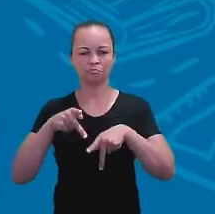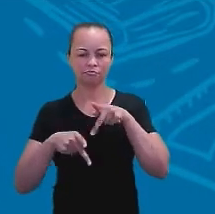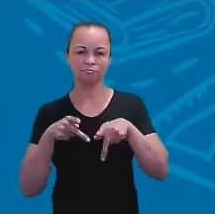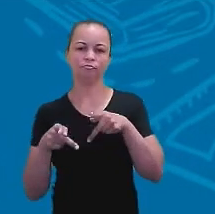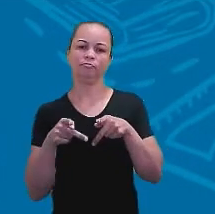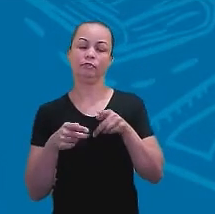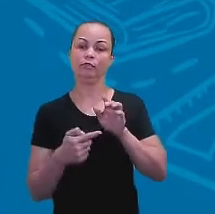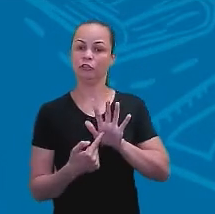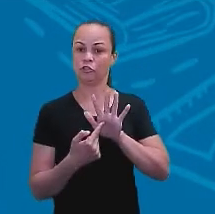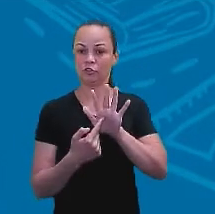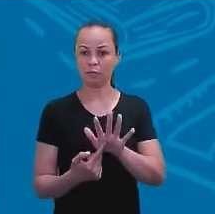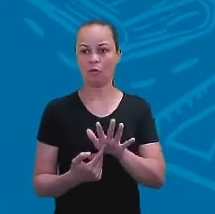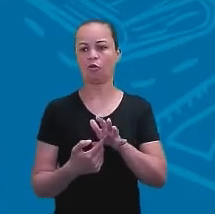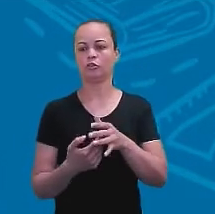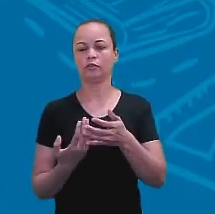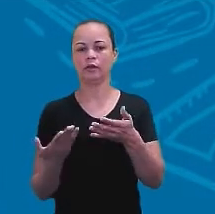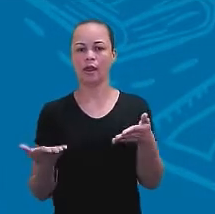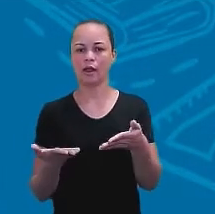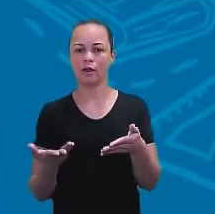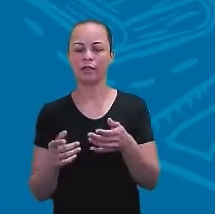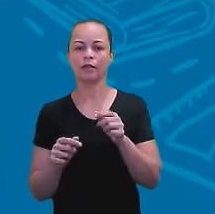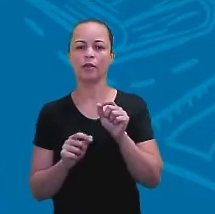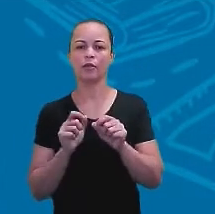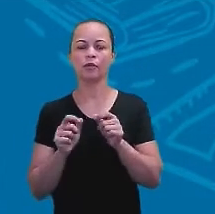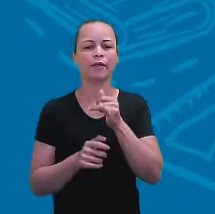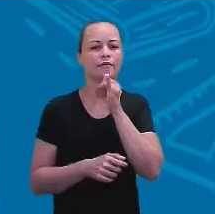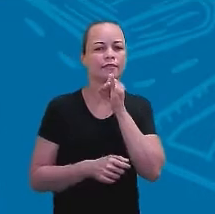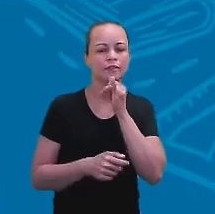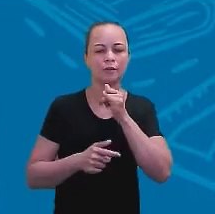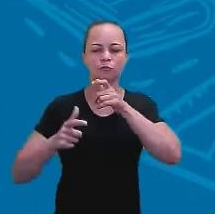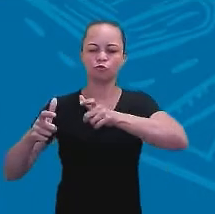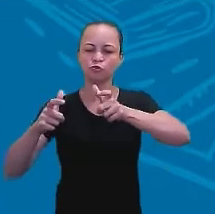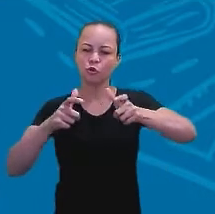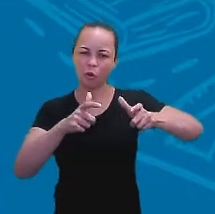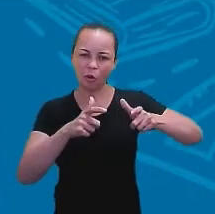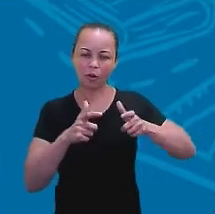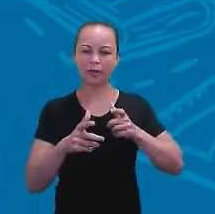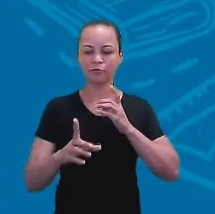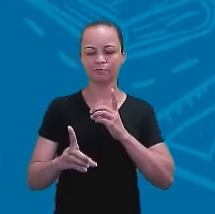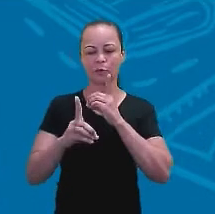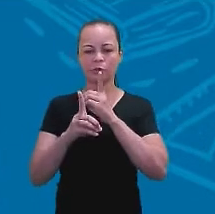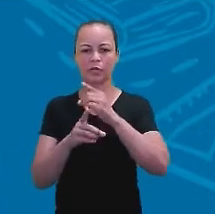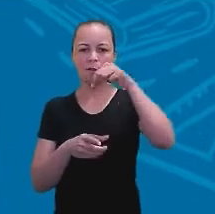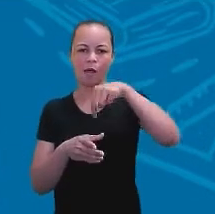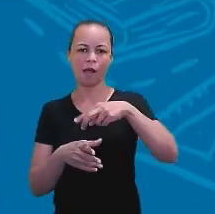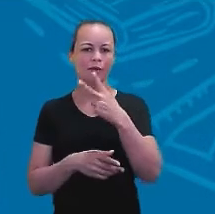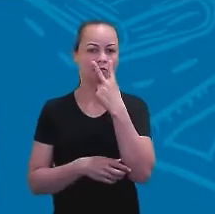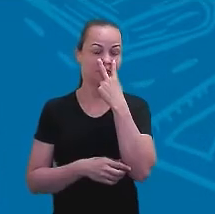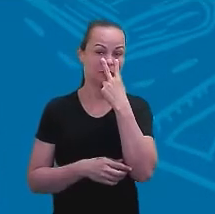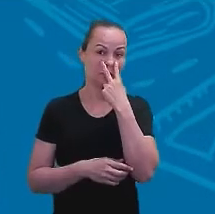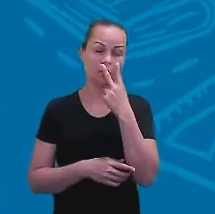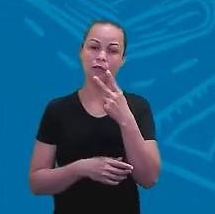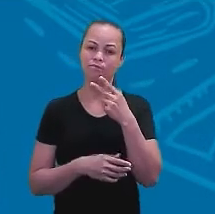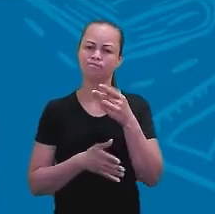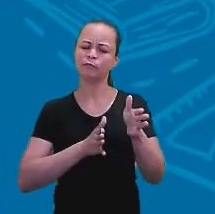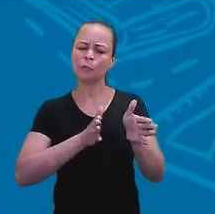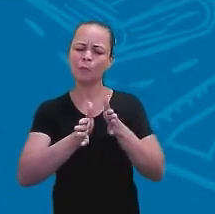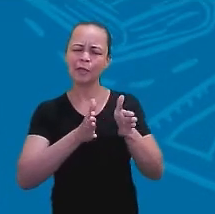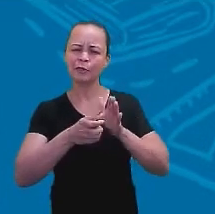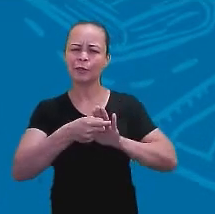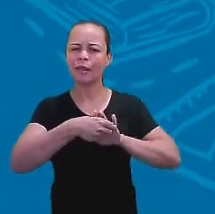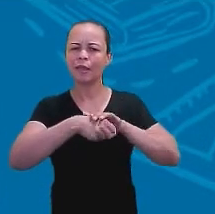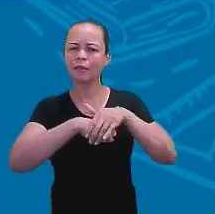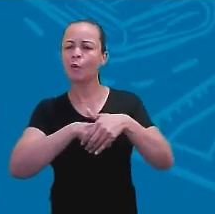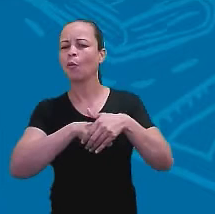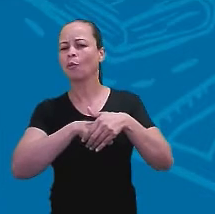aqui justamente exemplos de alguns locais que nós encontramos aqui na nossa cidade, né, que no período da noite a